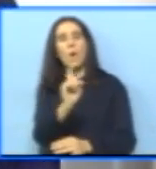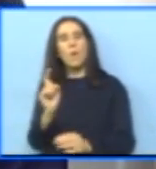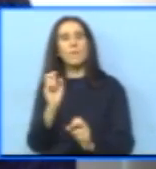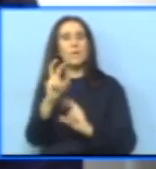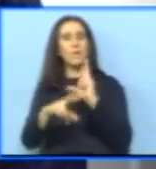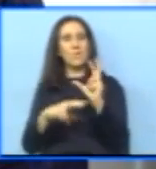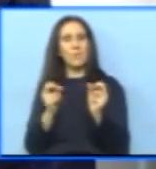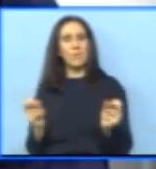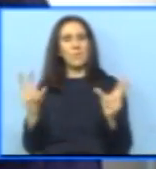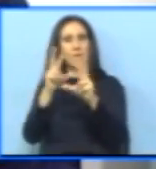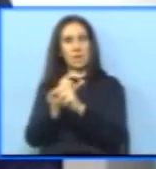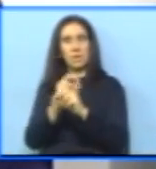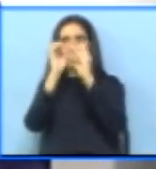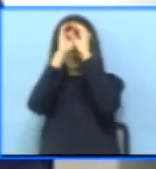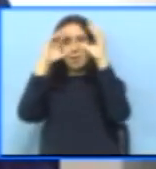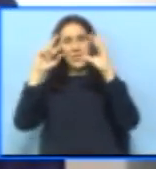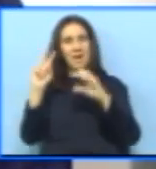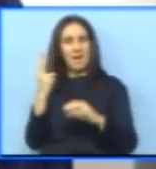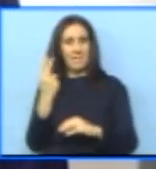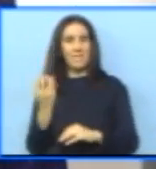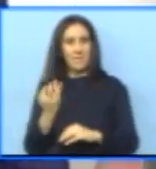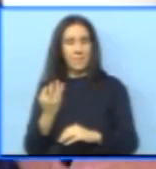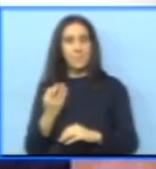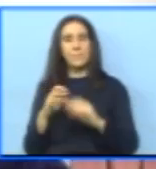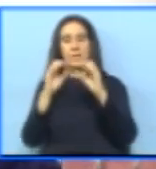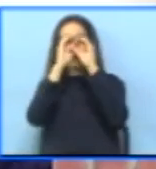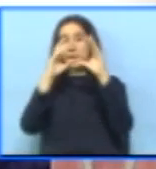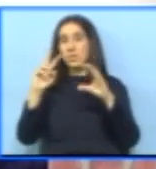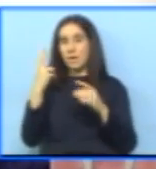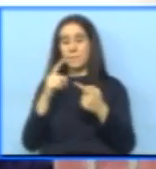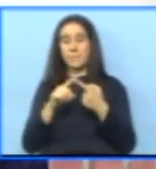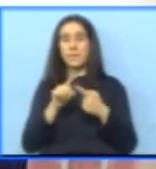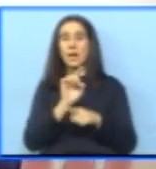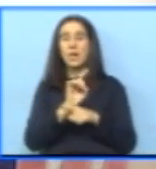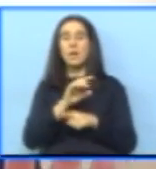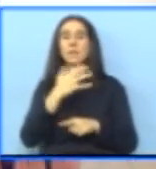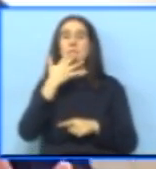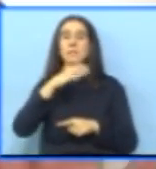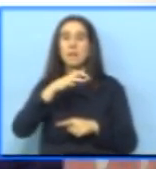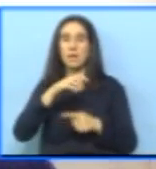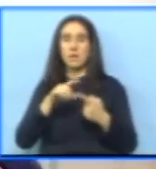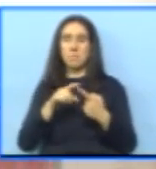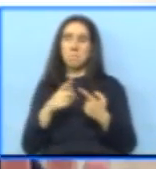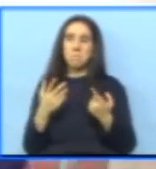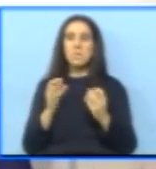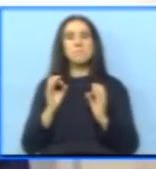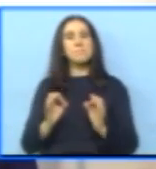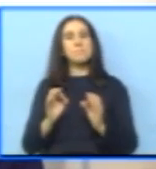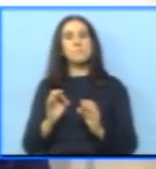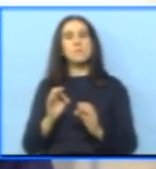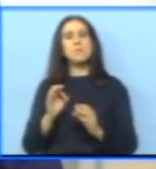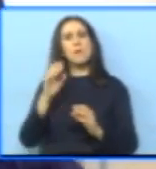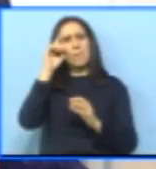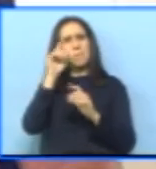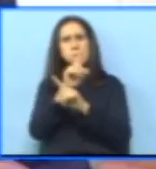a estas duas imagens, principalmente. Duas imagens. A do sal, que é a imagem que, no fundo, todos